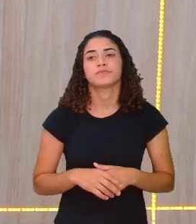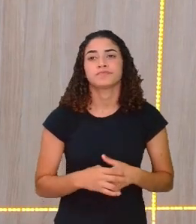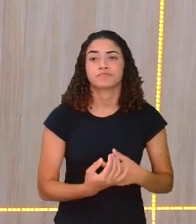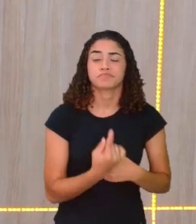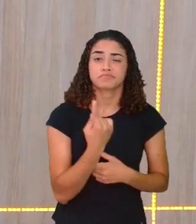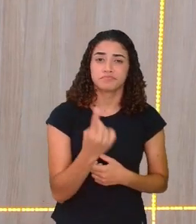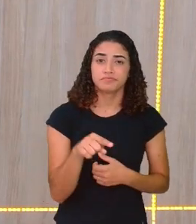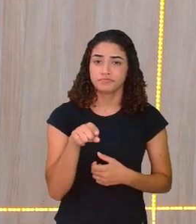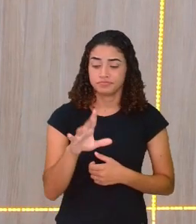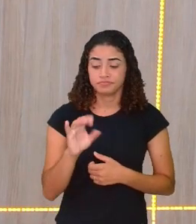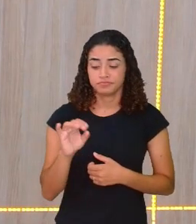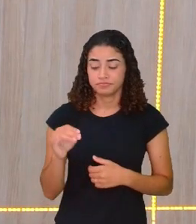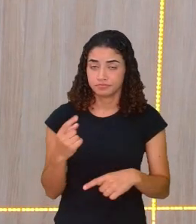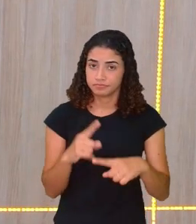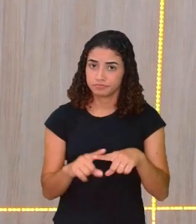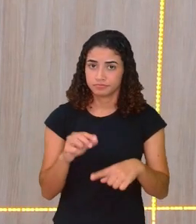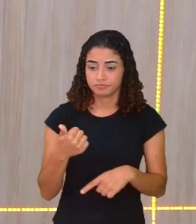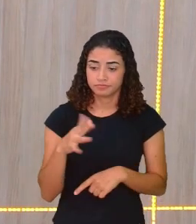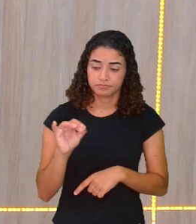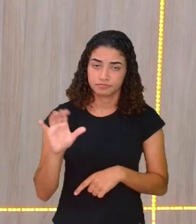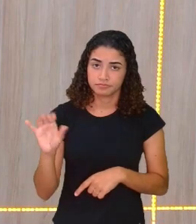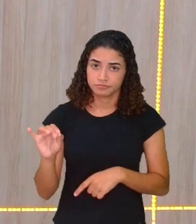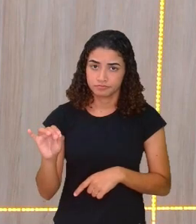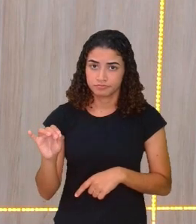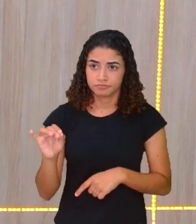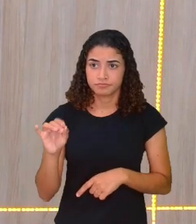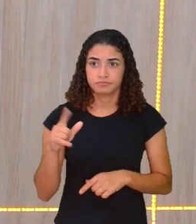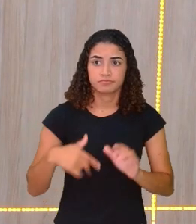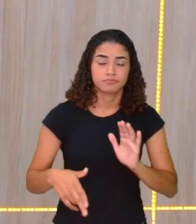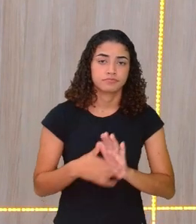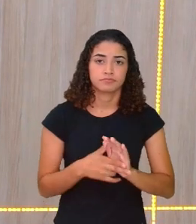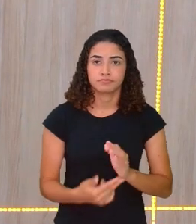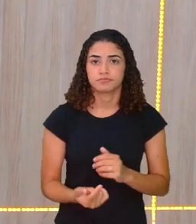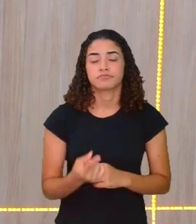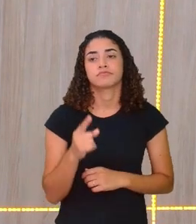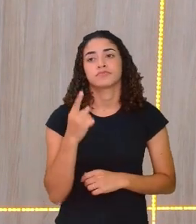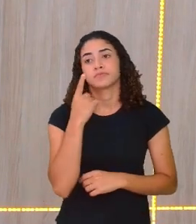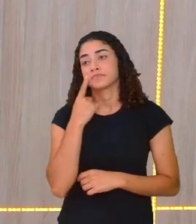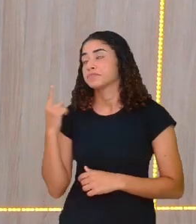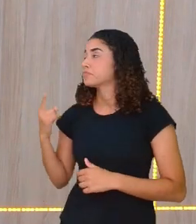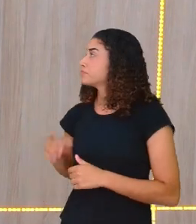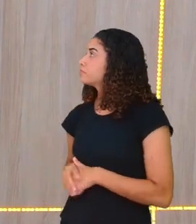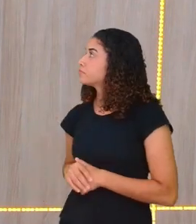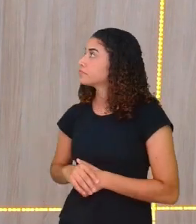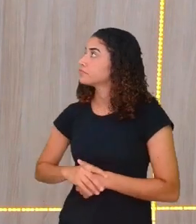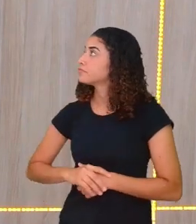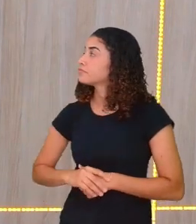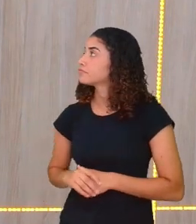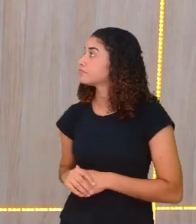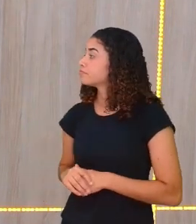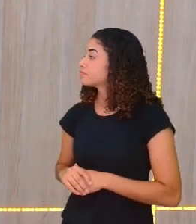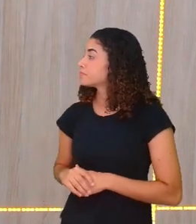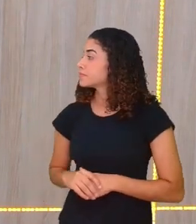1000 vezes 100, 1000 vezes 100. Vamos ver quanto é que vai dar?